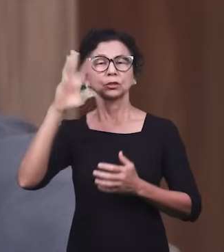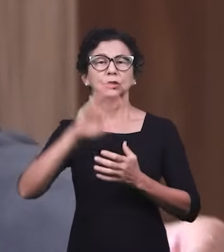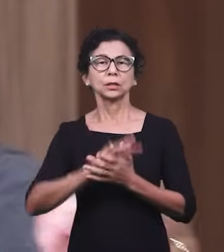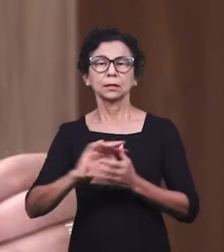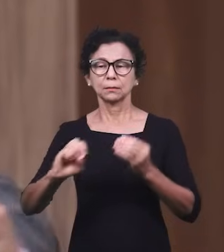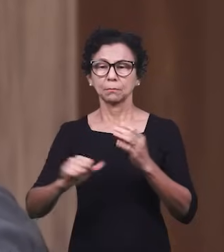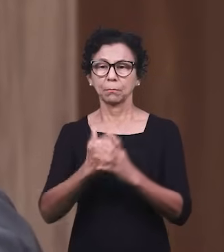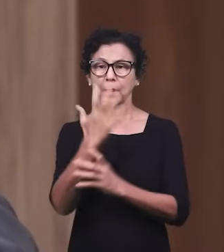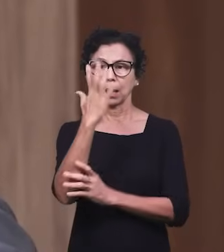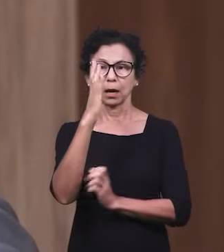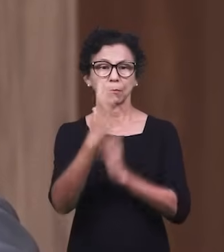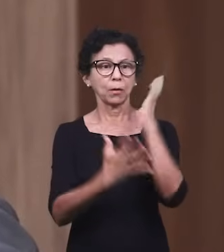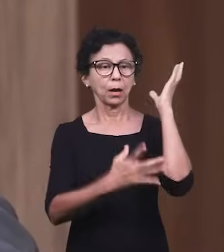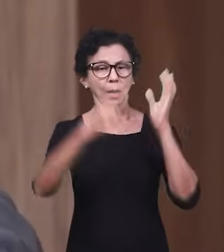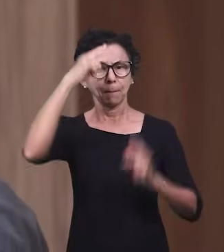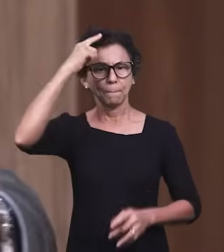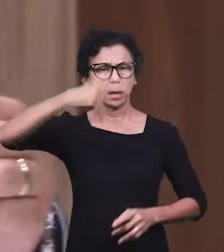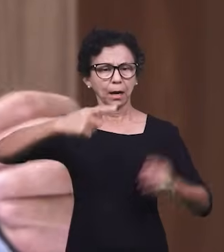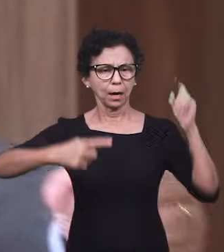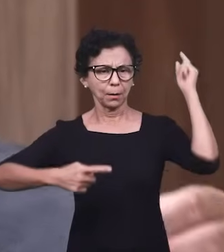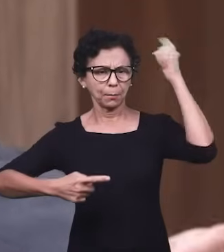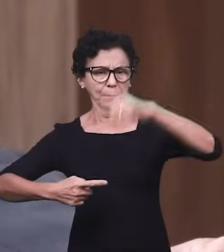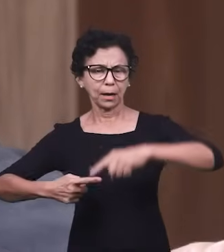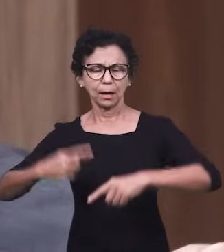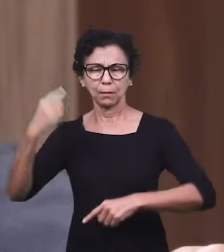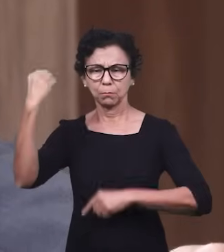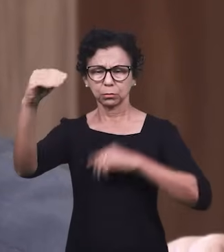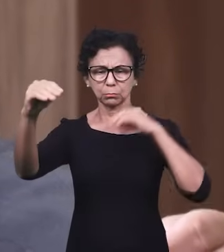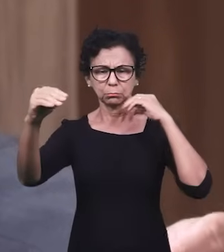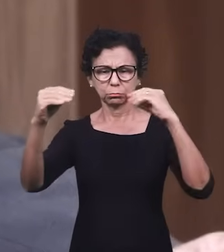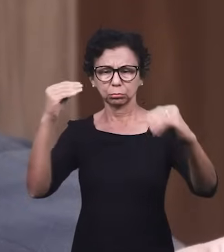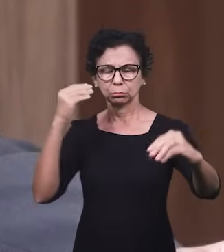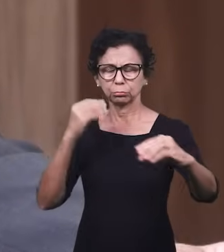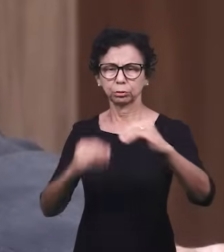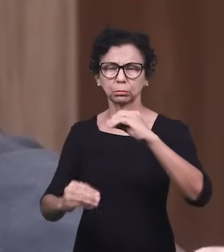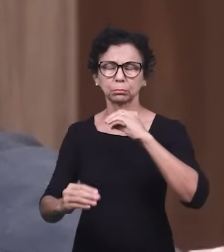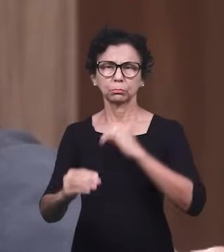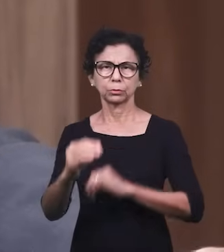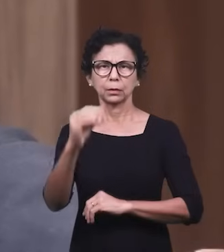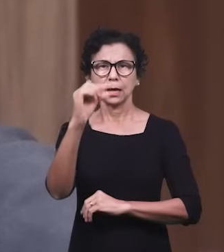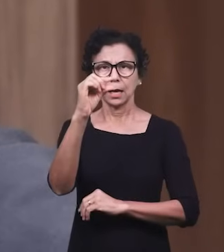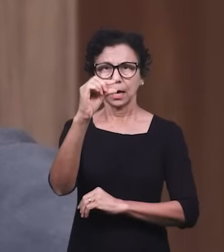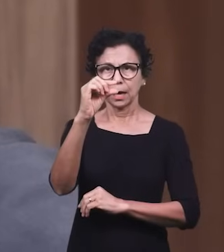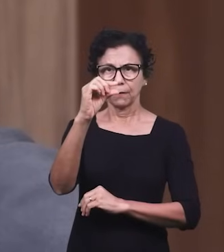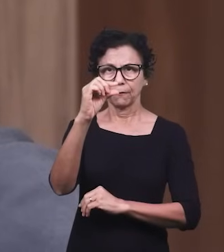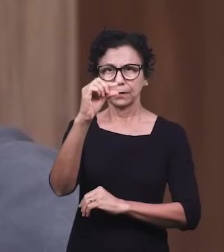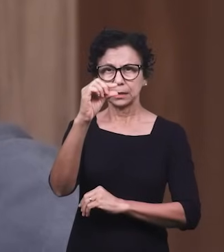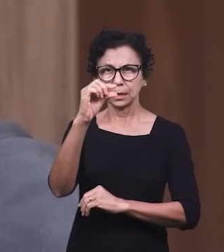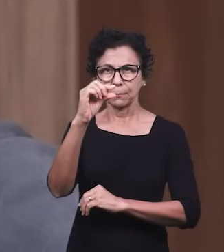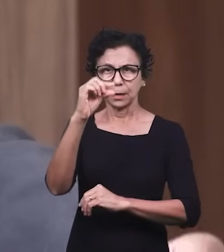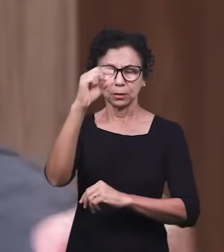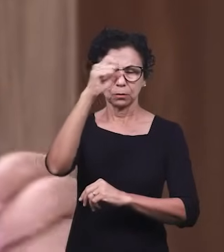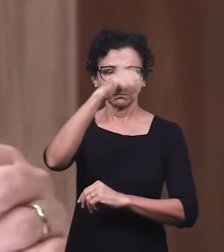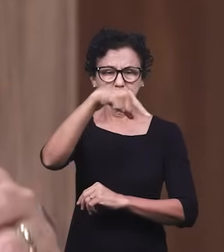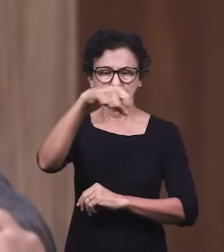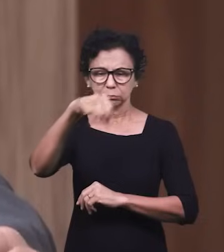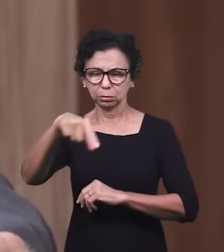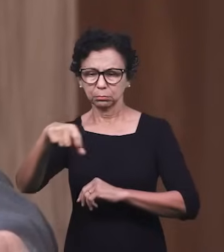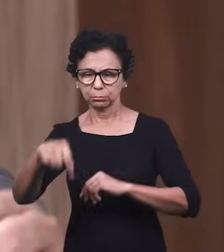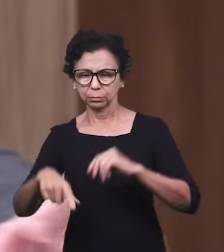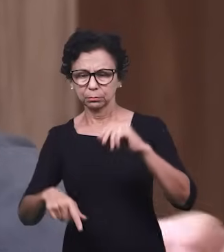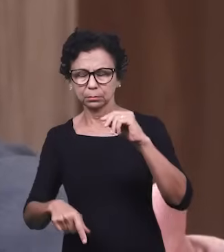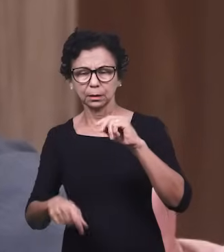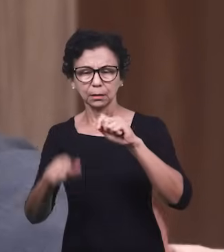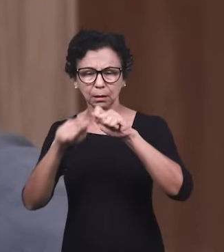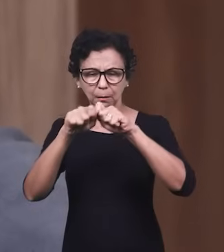o interessante que eh Deus fala o seguinte olha Produza a erva cada um a sua semente conforme a sua espécie E aí nós vamos ver na